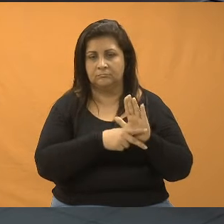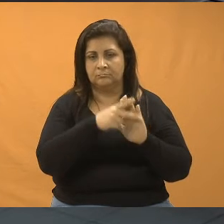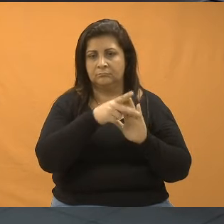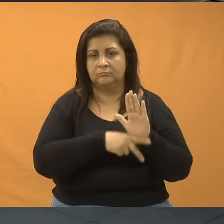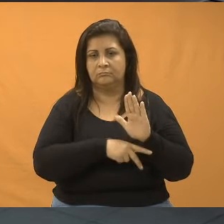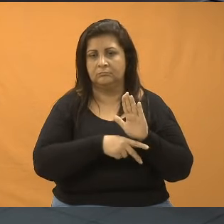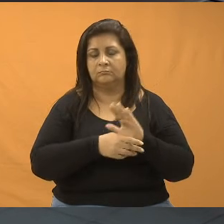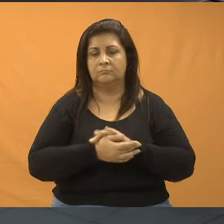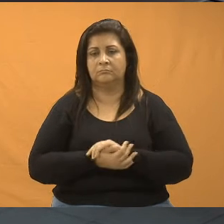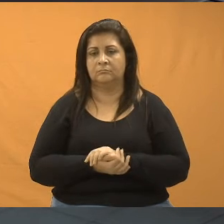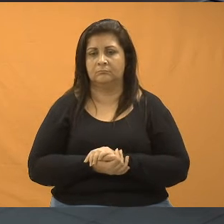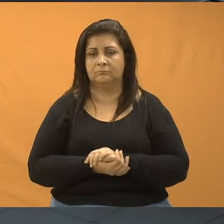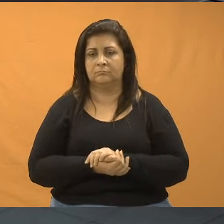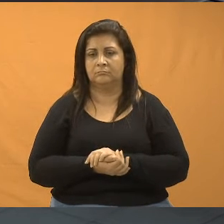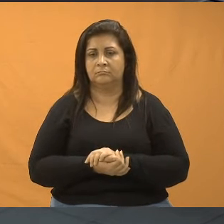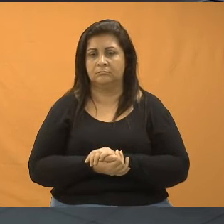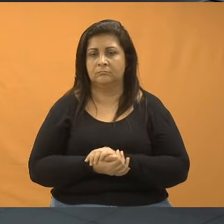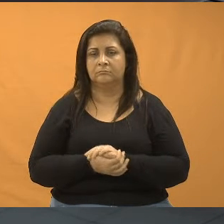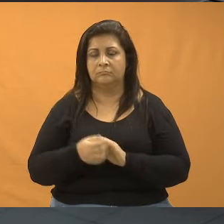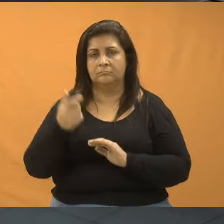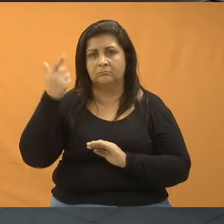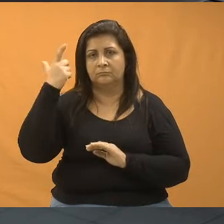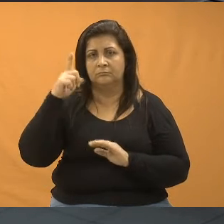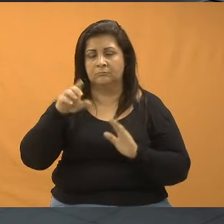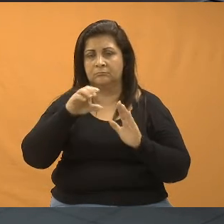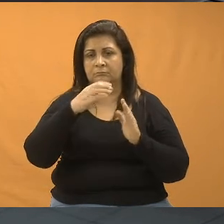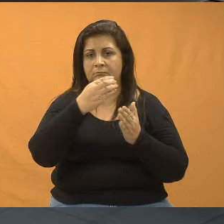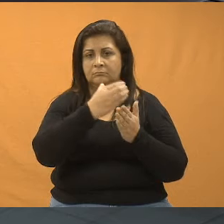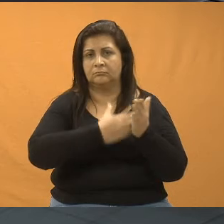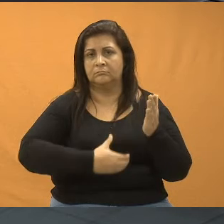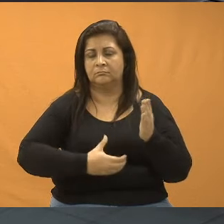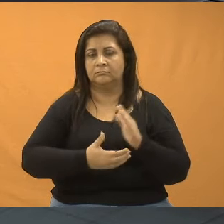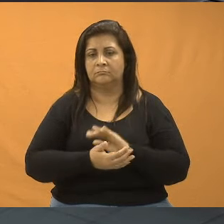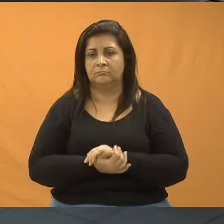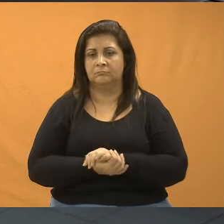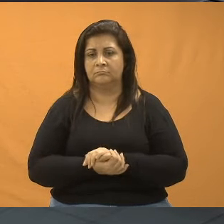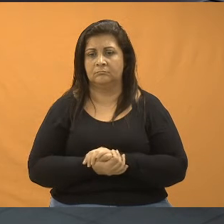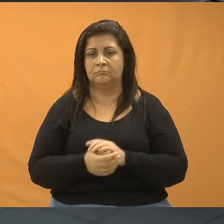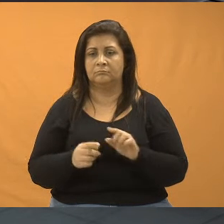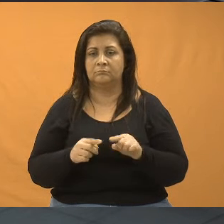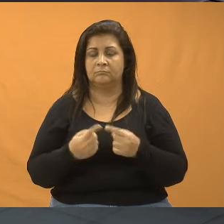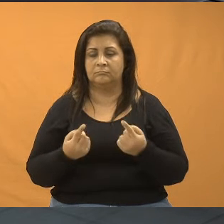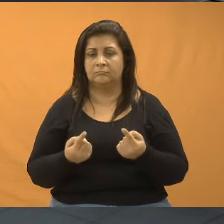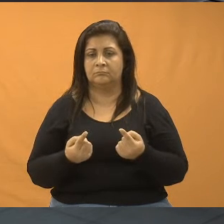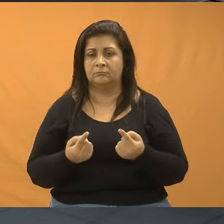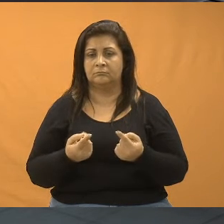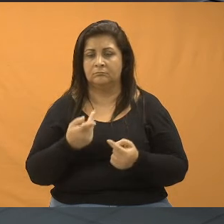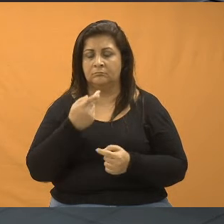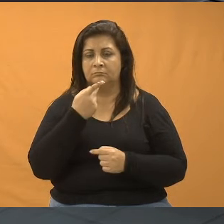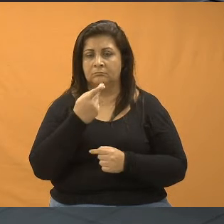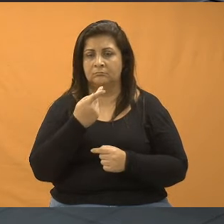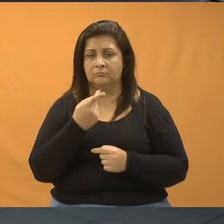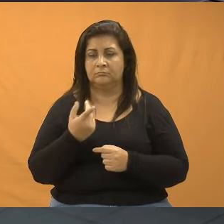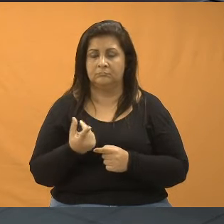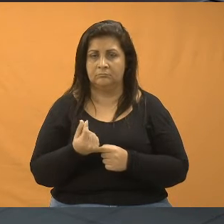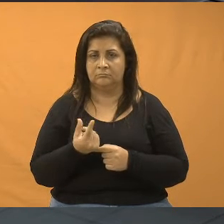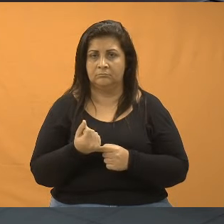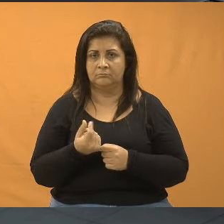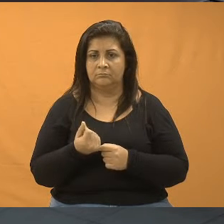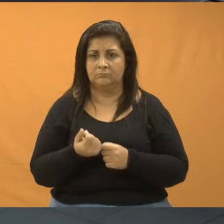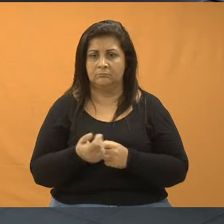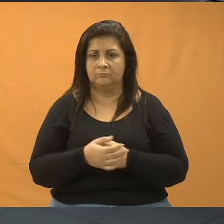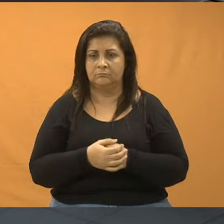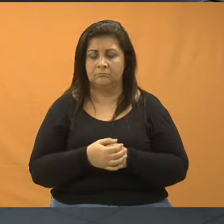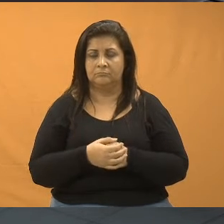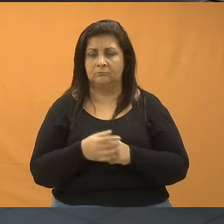alguma anistia, alguma coisa para esse período das casas. Mas como mexe em relação com o Tesouro Nacional,